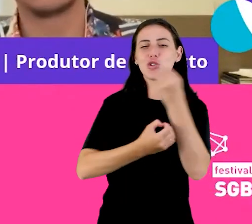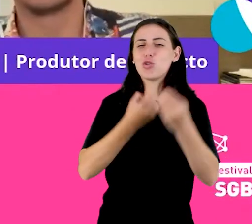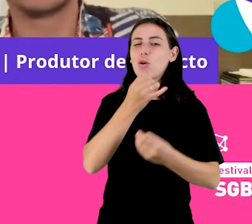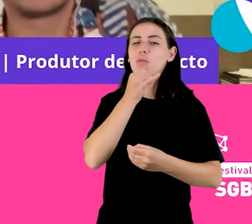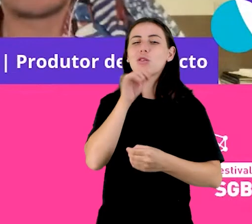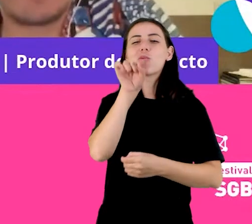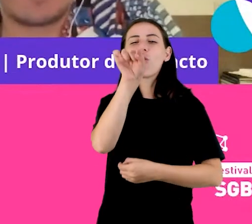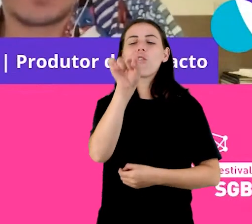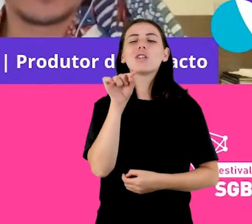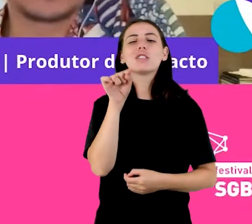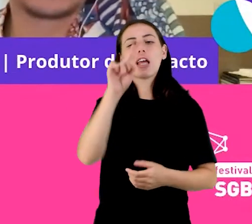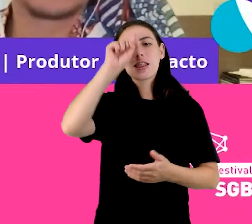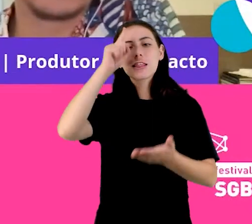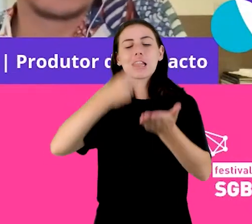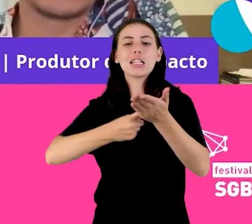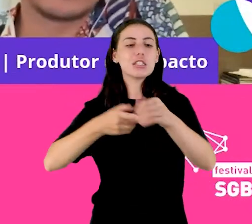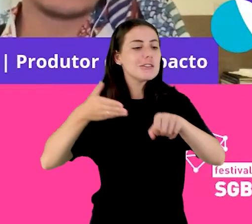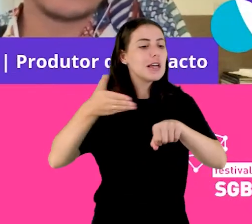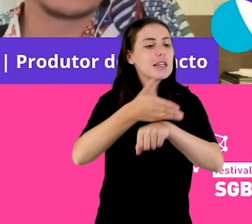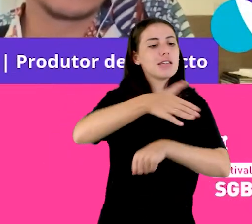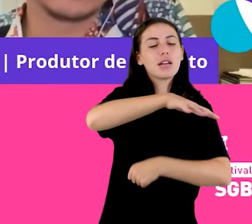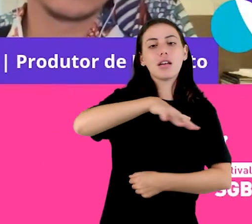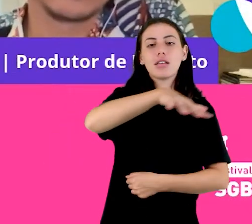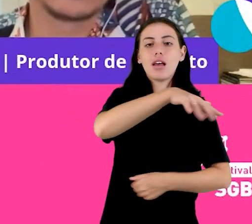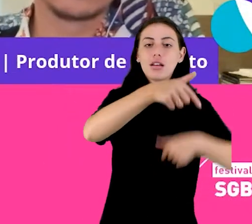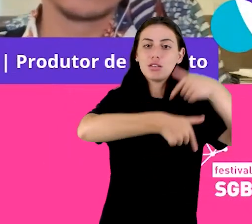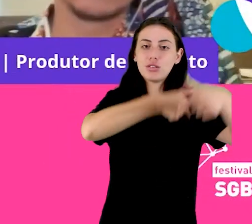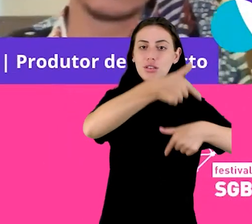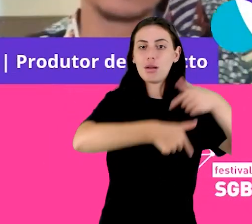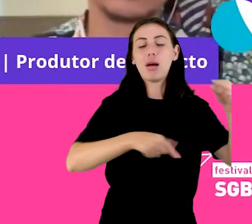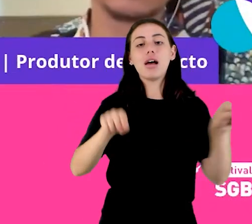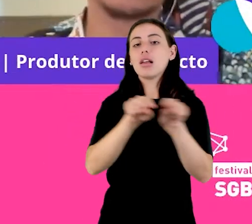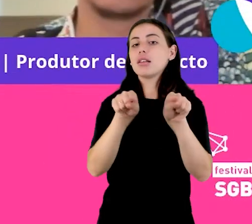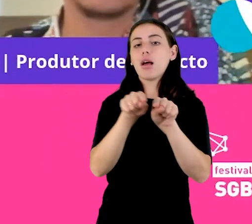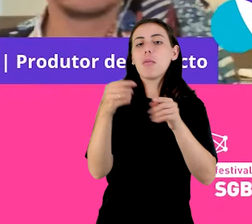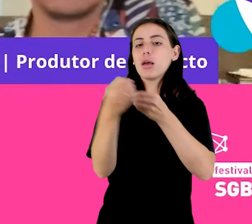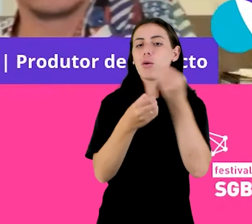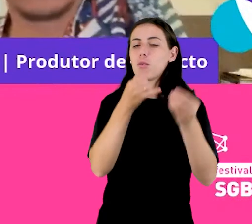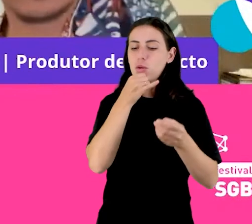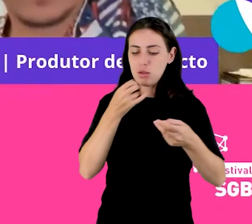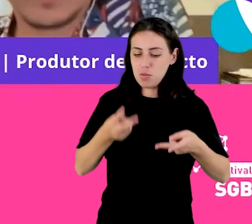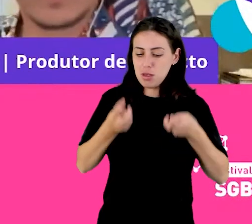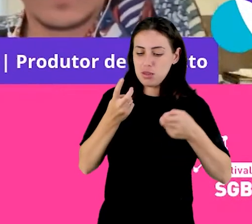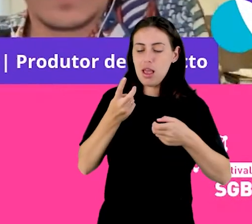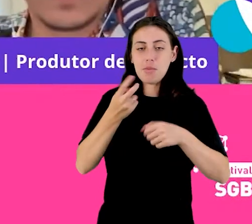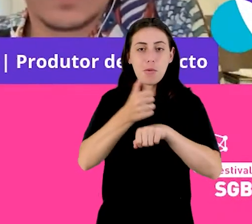eu queria falar como é que chegou para você, no sentido de que você falou que participou do Good Pitch, mas